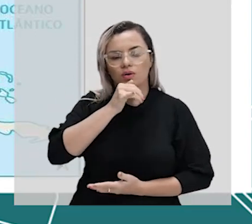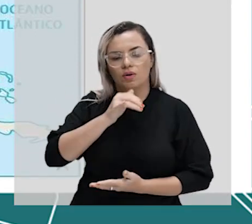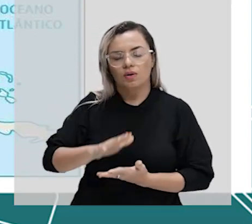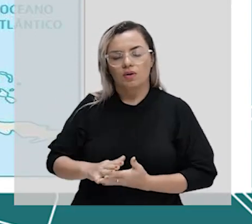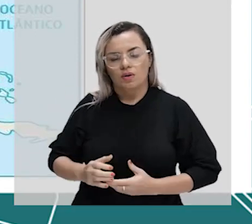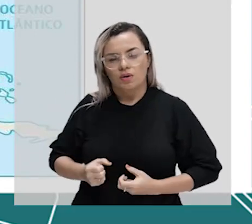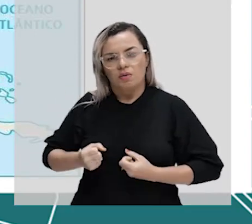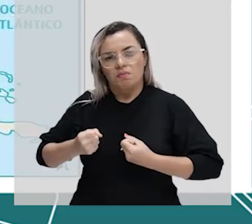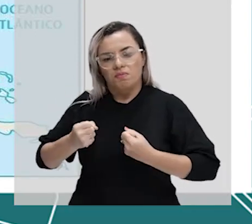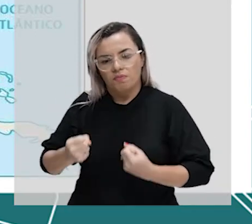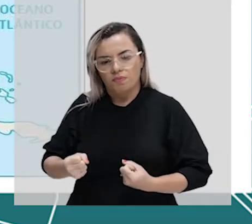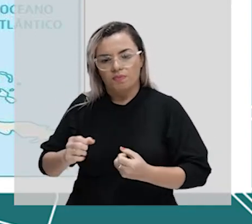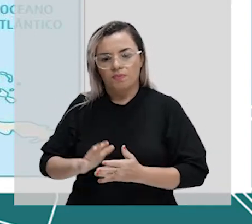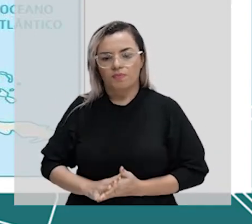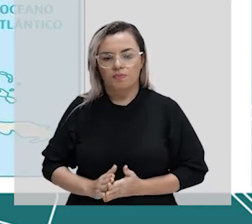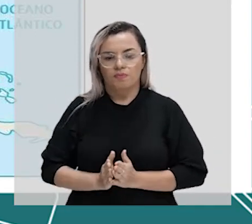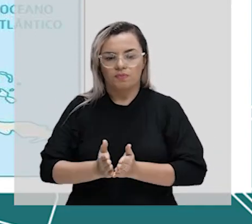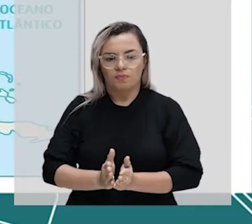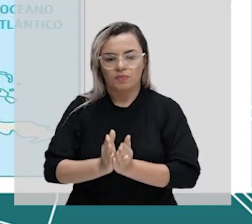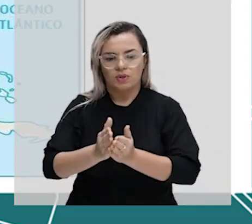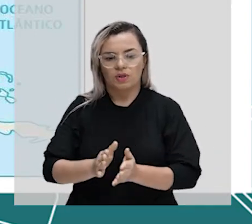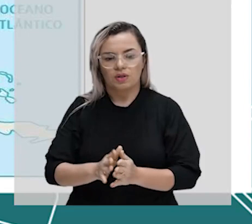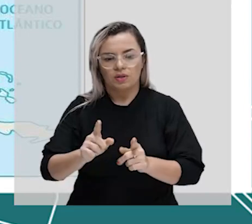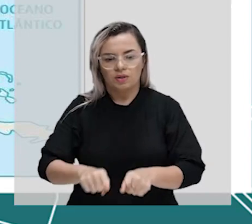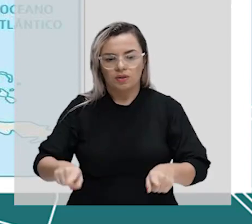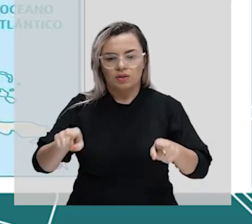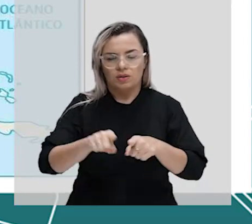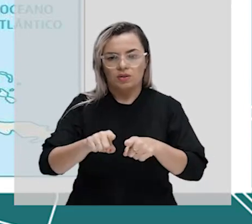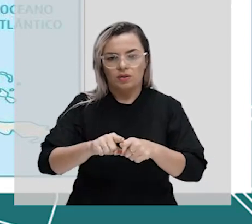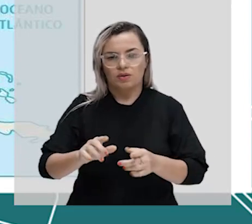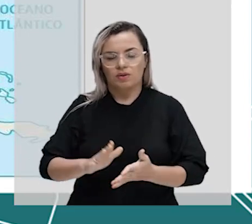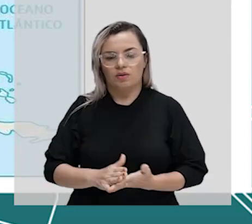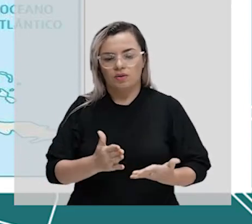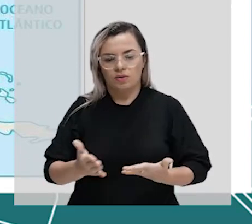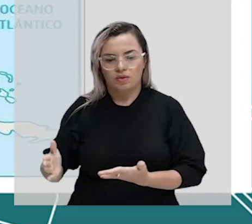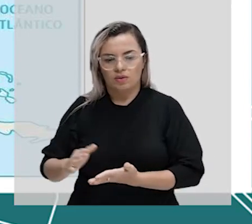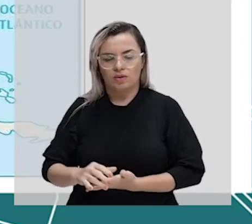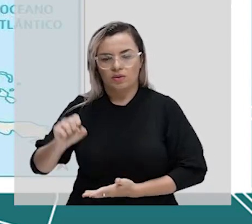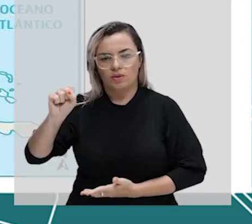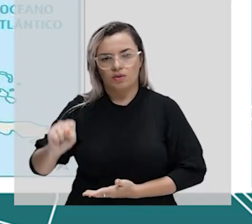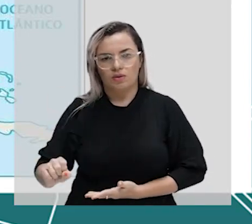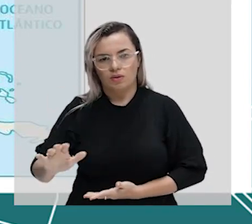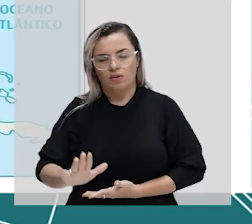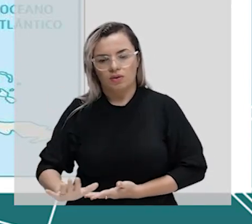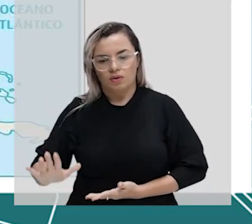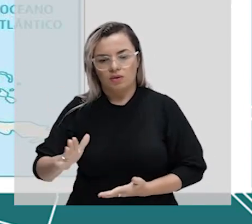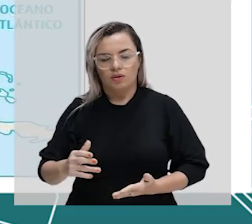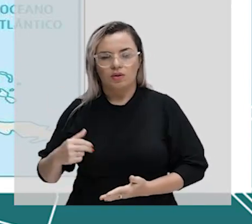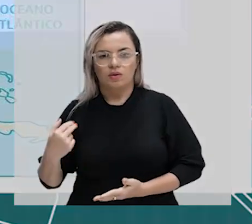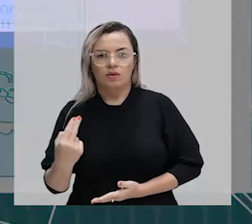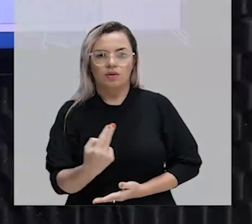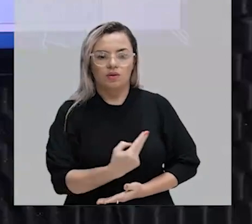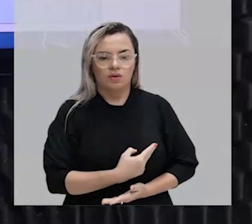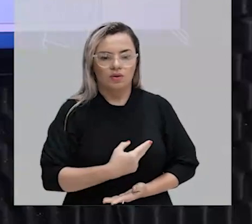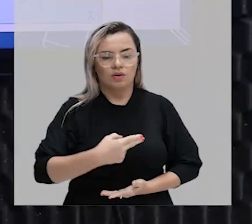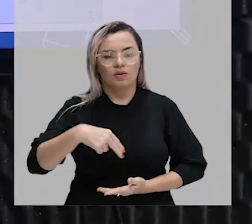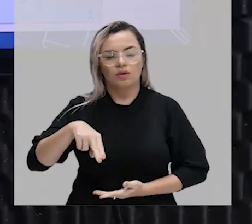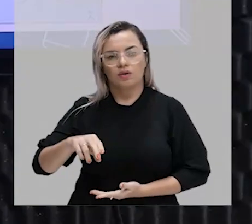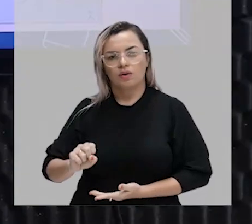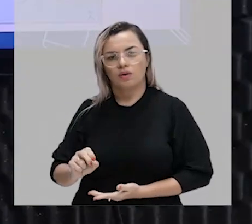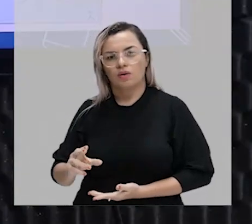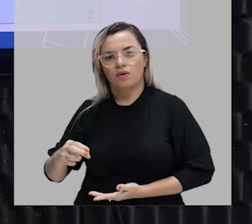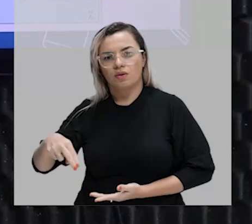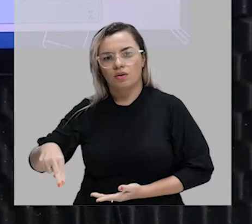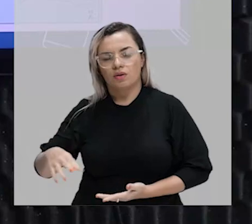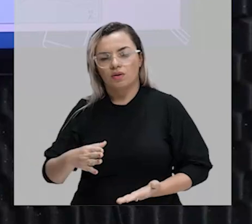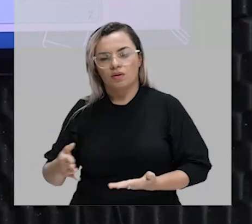pesada, naval, aqui que nós temos nessa região. E é justamente nessa região sul e sudoeste que nós temos aí o Sun Belt, tá certo?